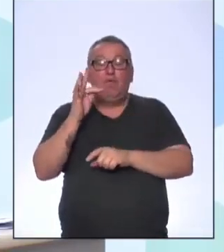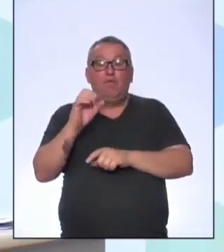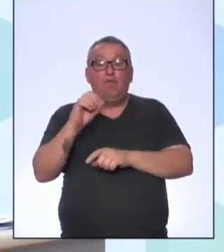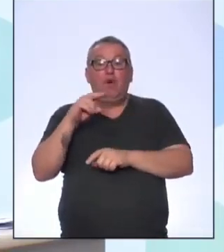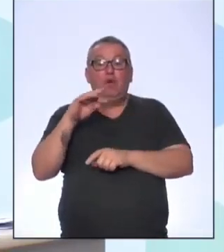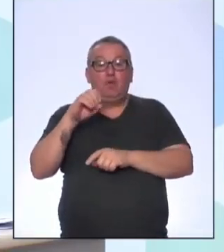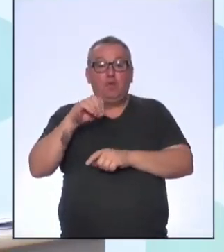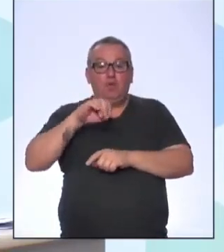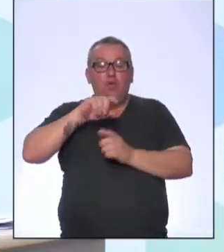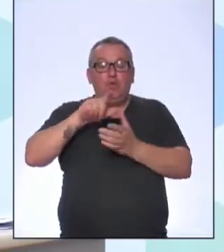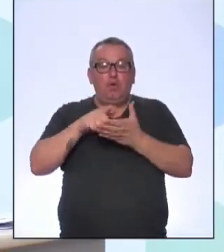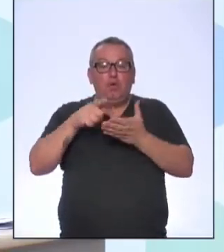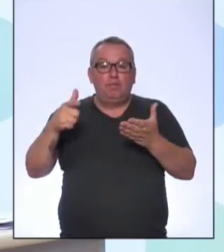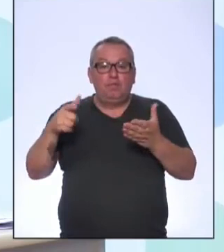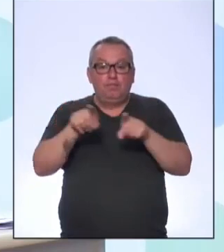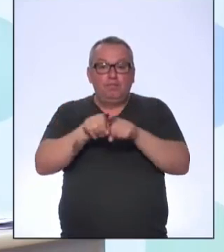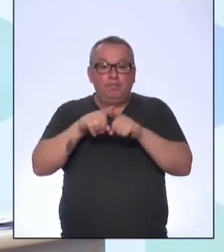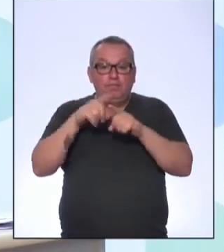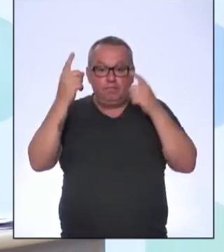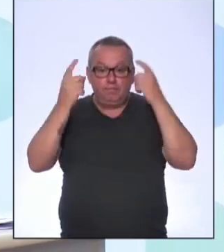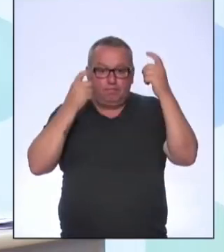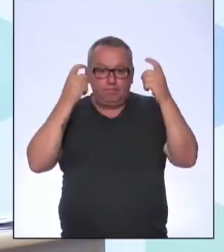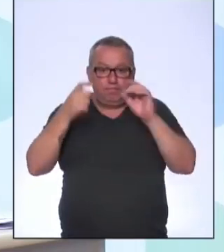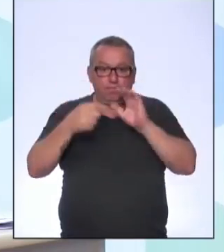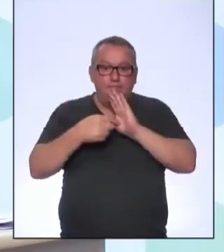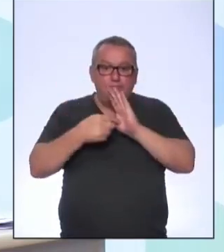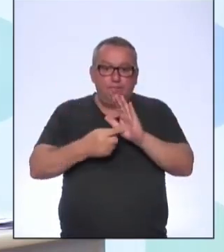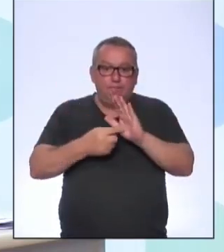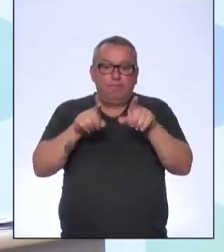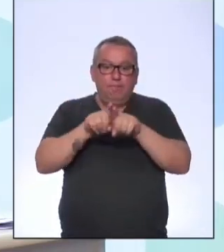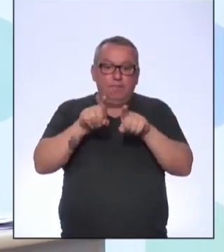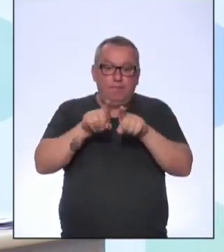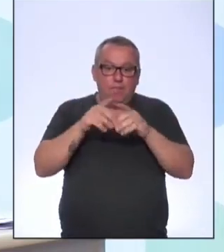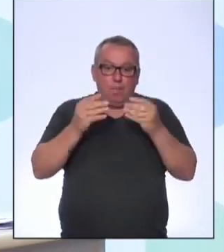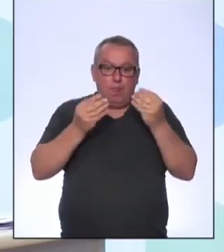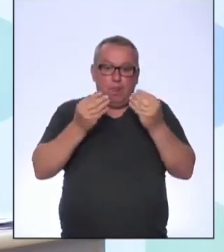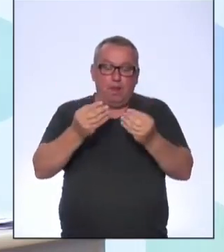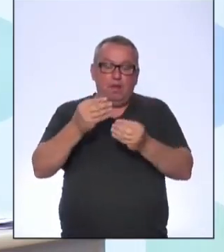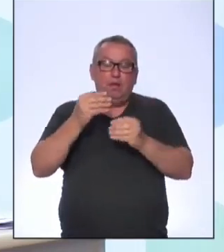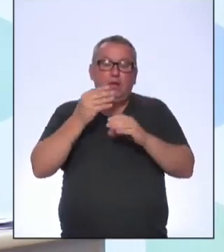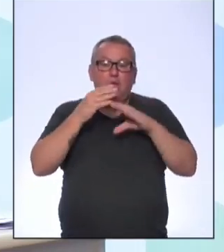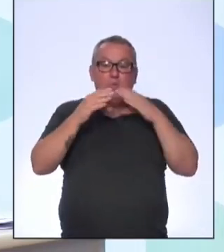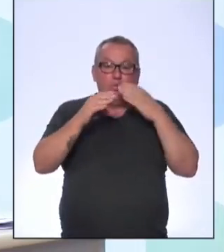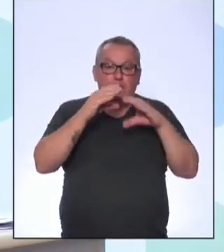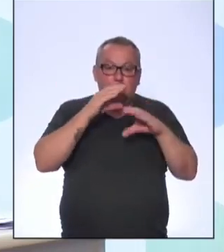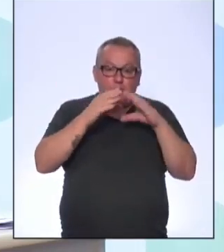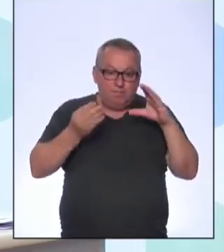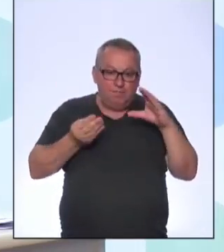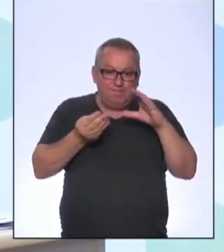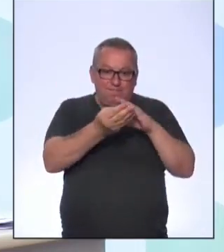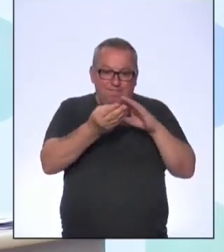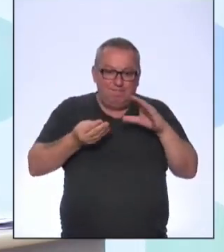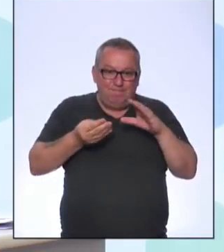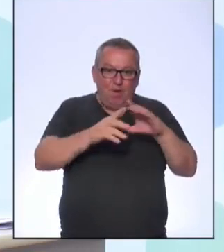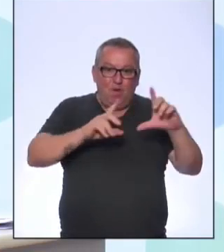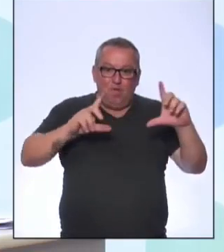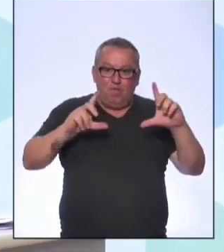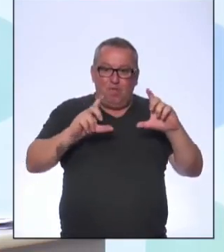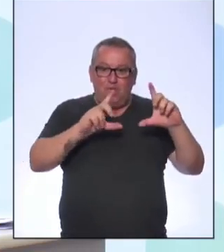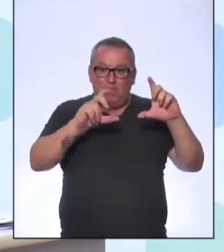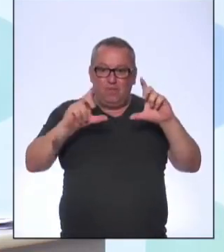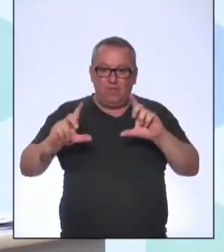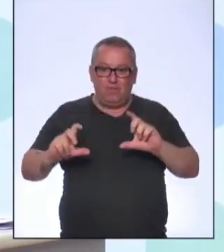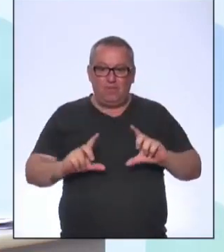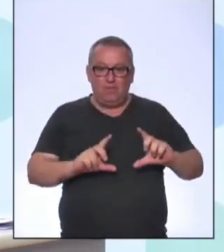pessoa preocupada em registrar a realidade e alimentar os meios de comunicação com fotografias. E